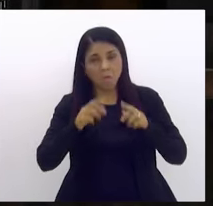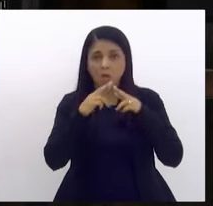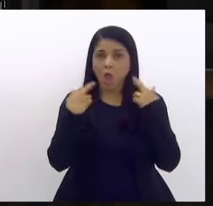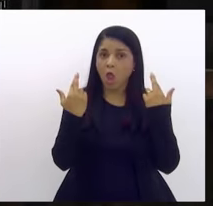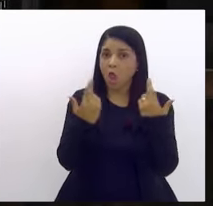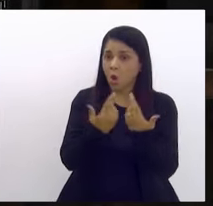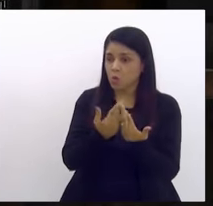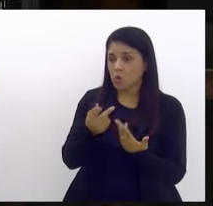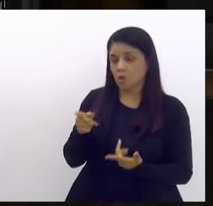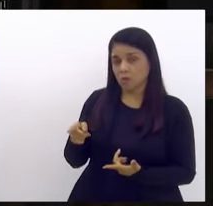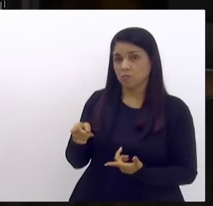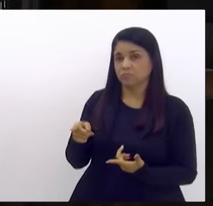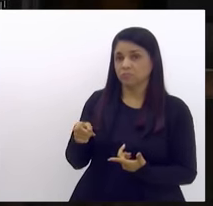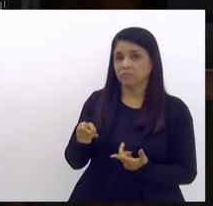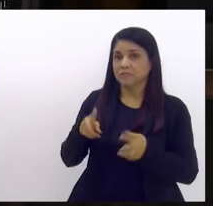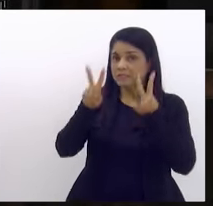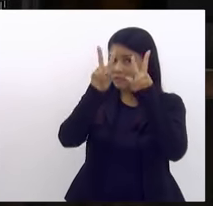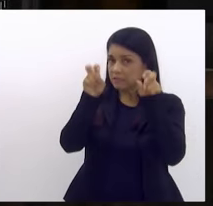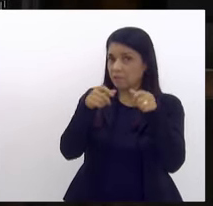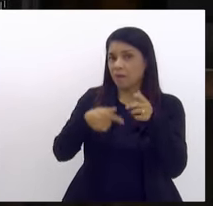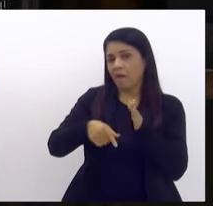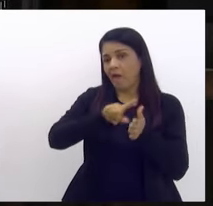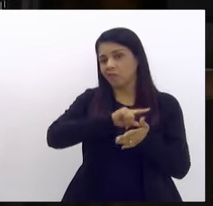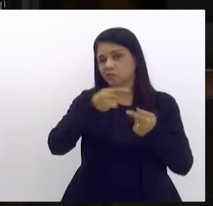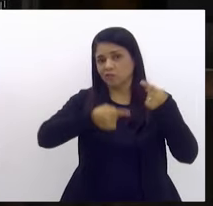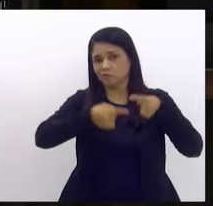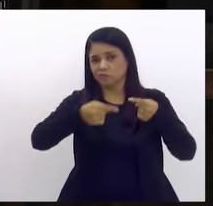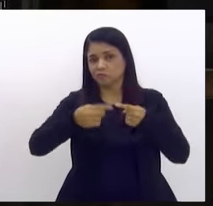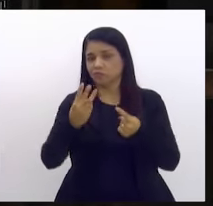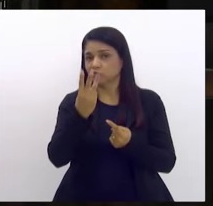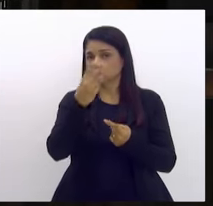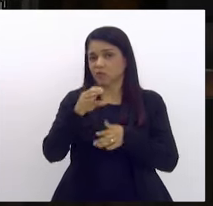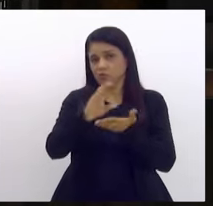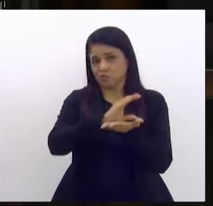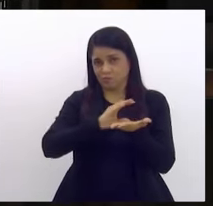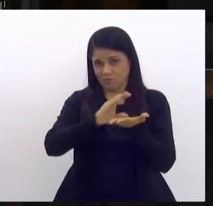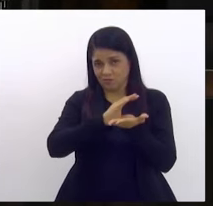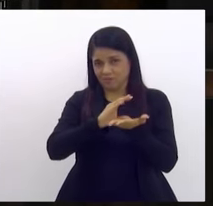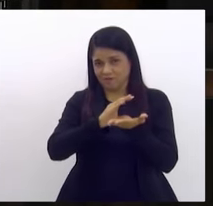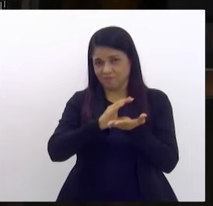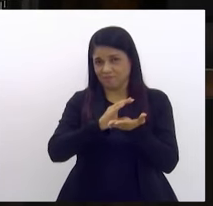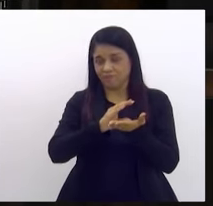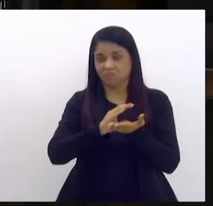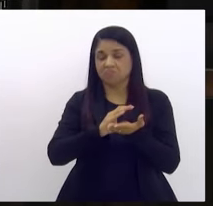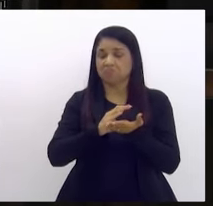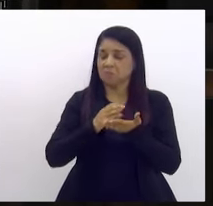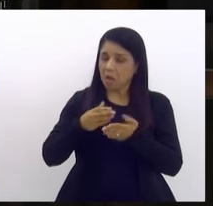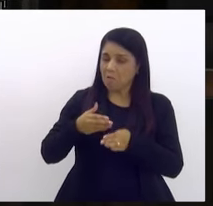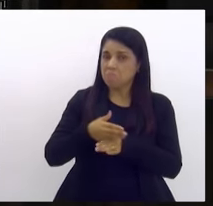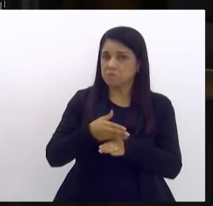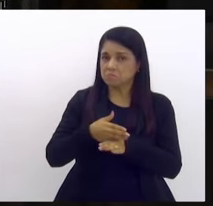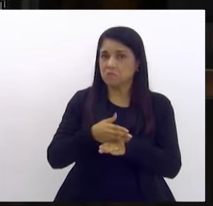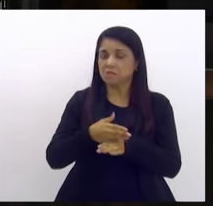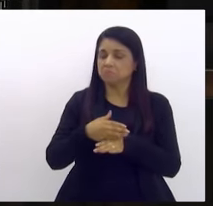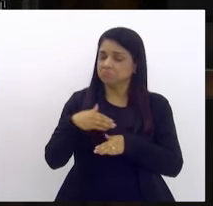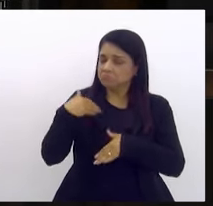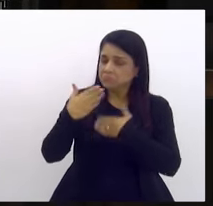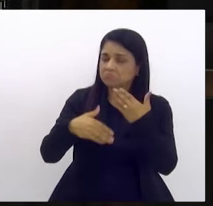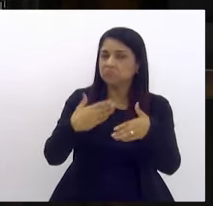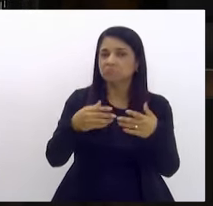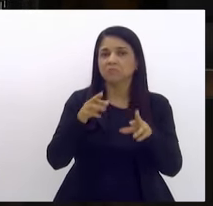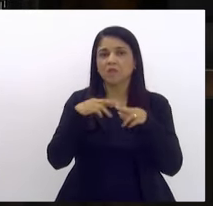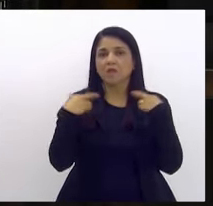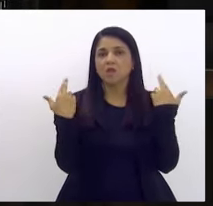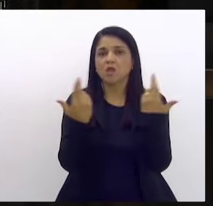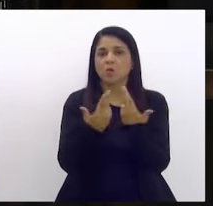Marta Rocha, porque esse tema já foi discutido com os 3 conselhos, e aí a participação dos 3 conselhos e a gente avançar, dada